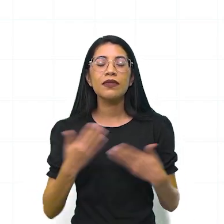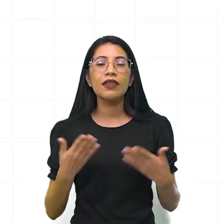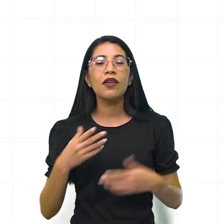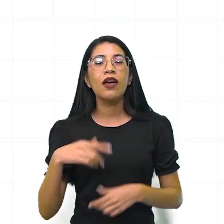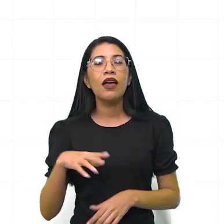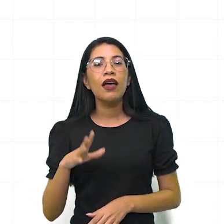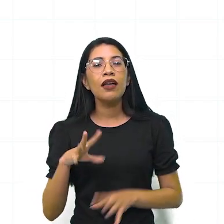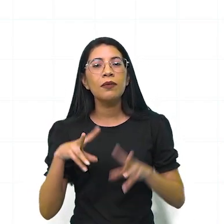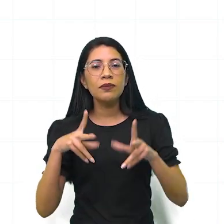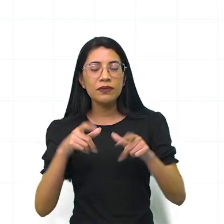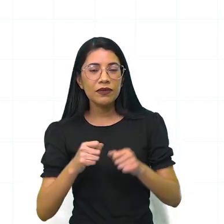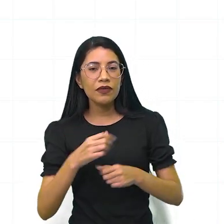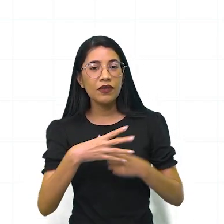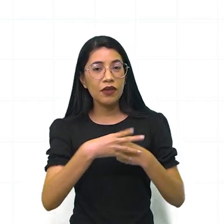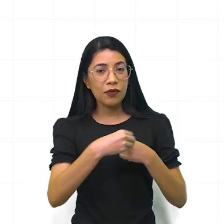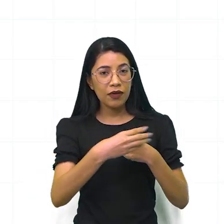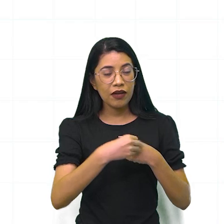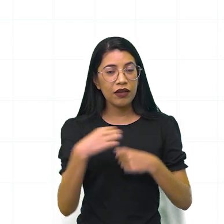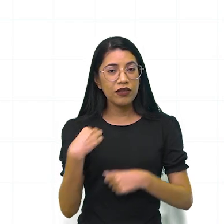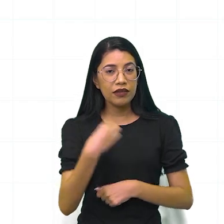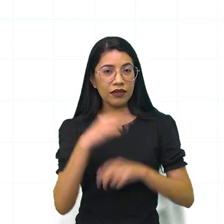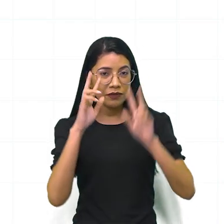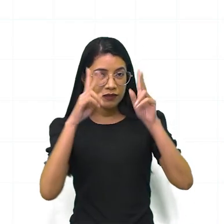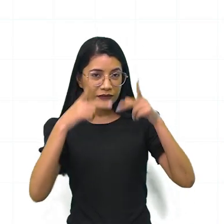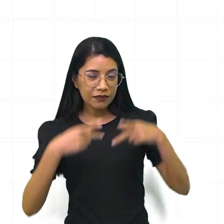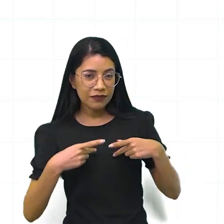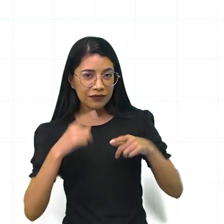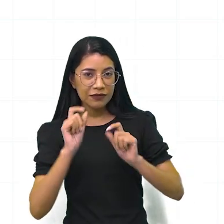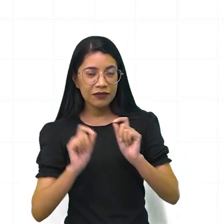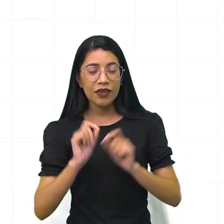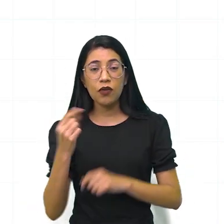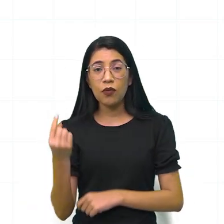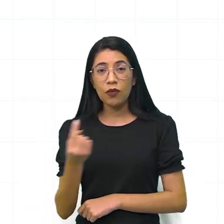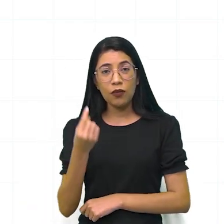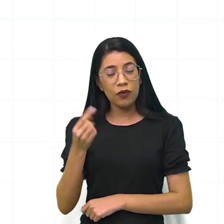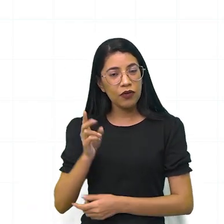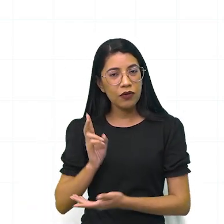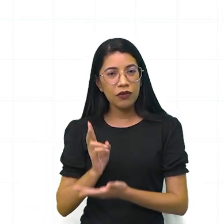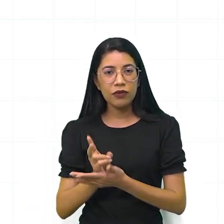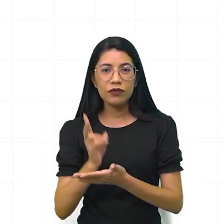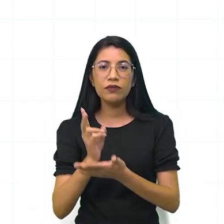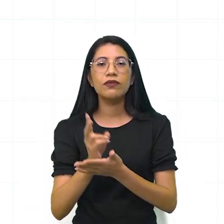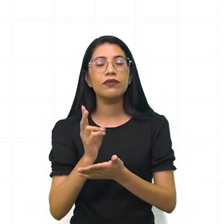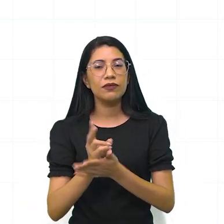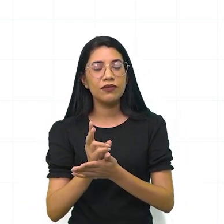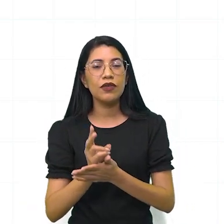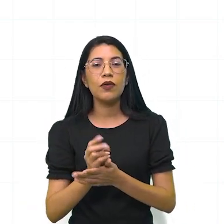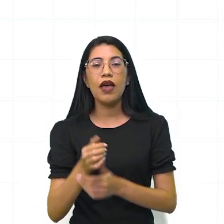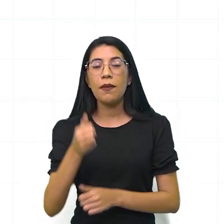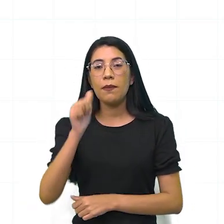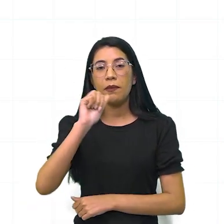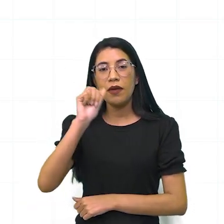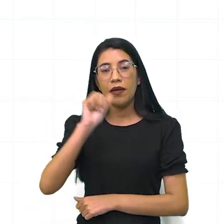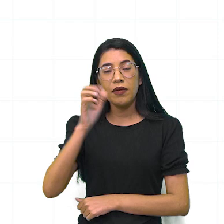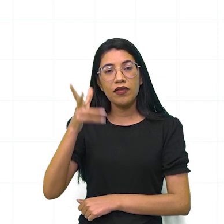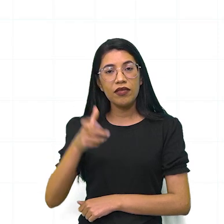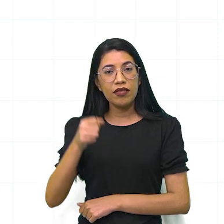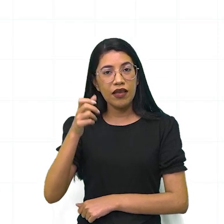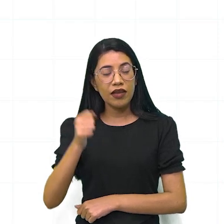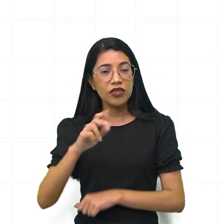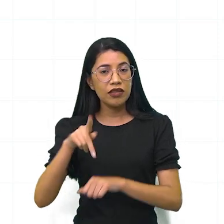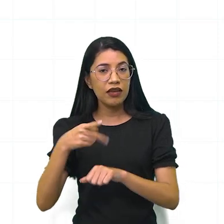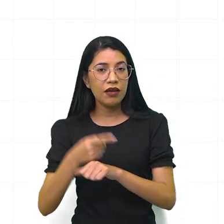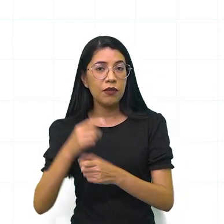os mamíferos, nós humanos somos os únicos que continuam consumindo leite depois de atingir